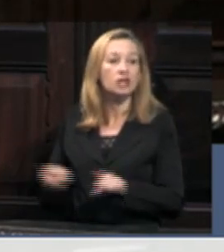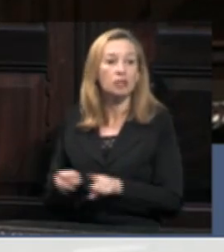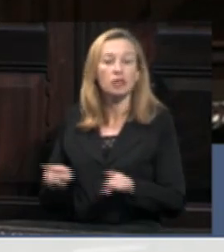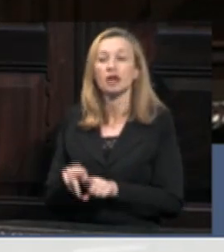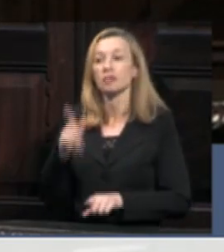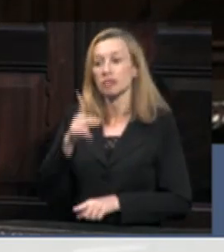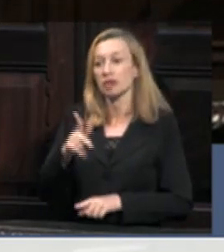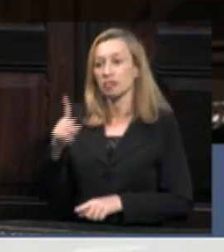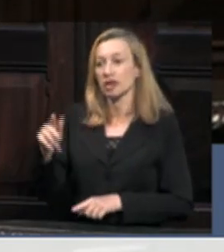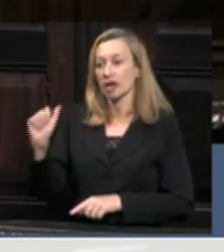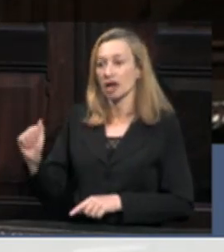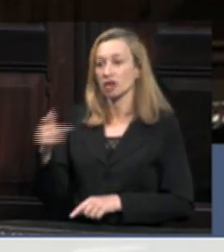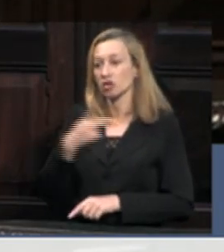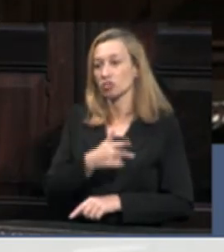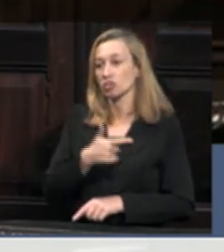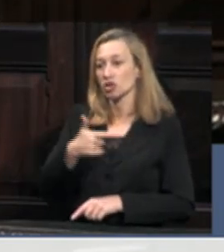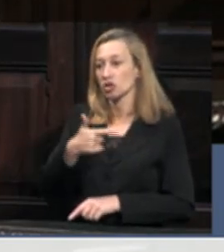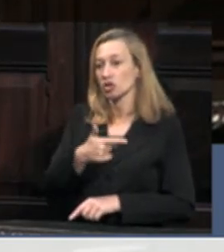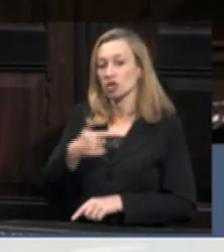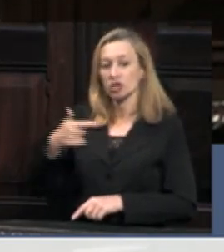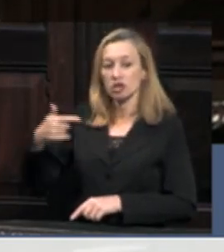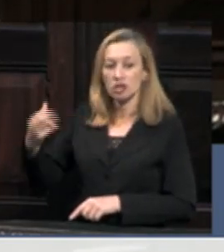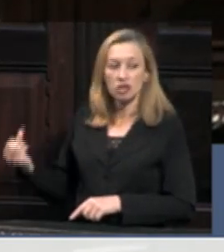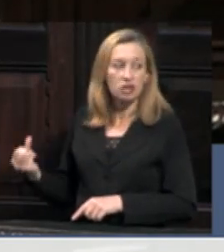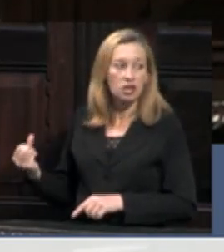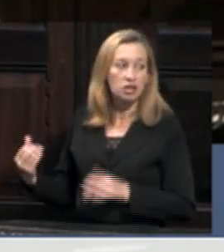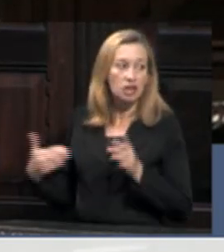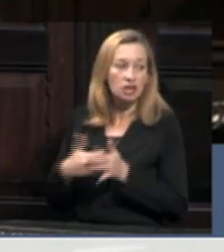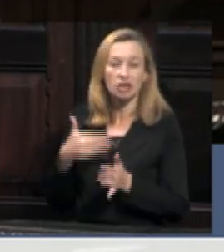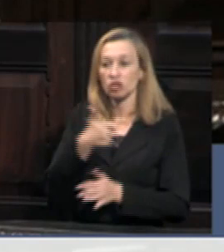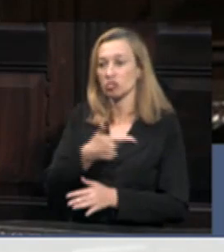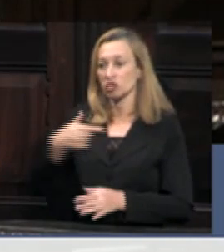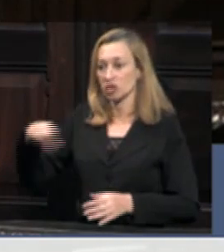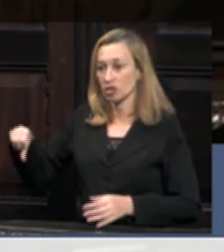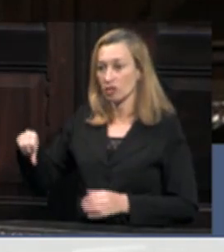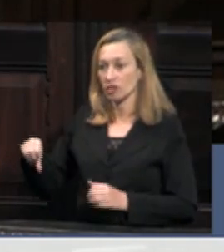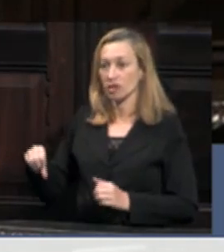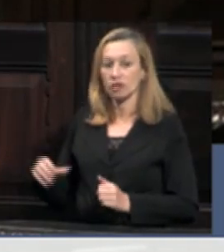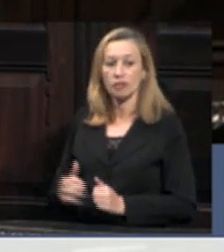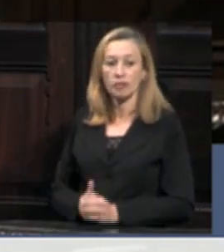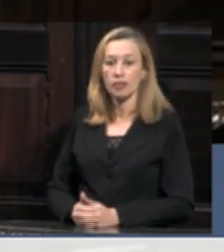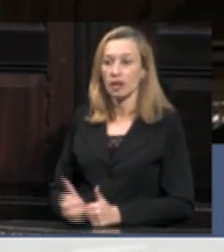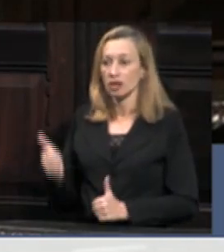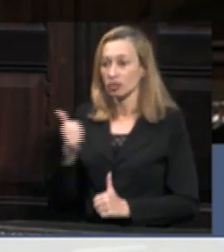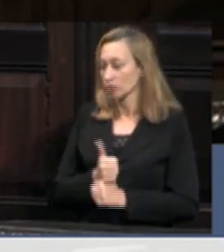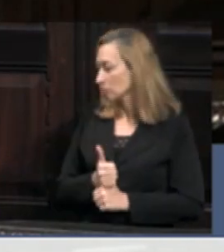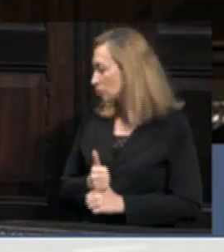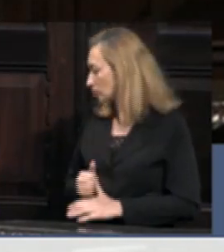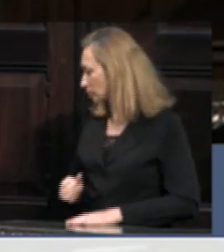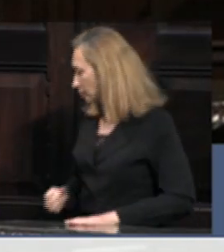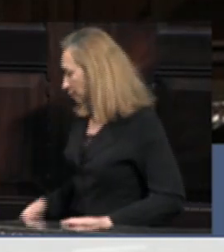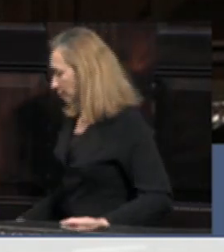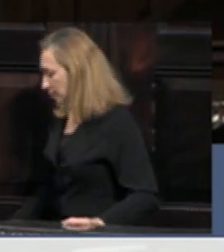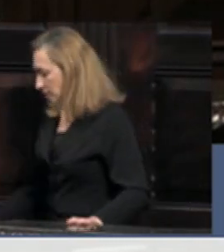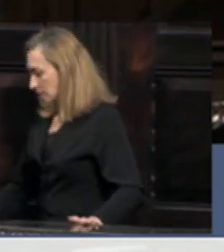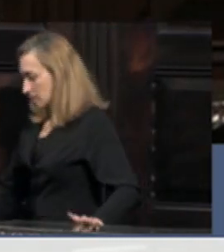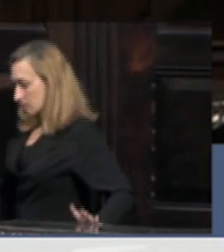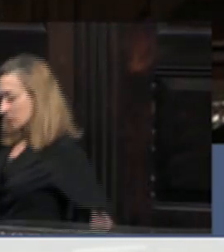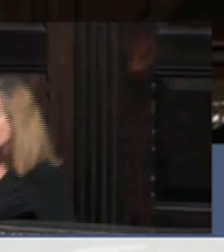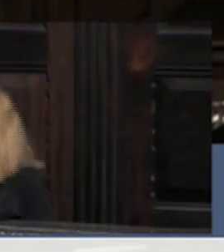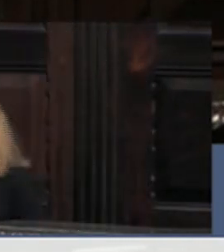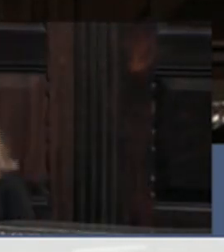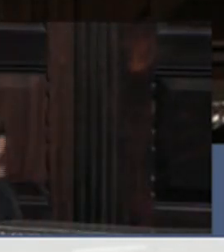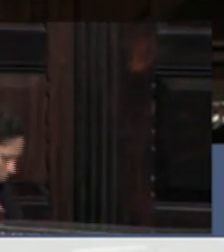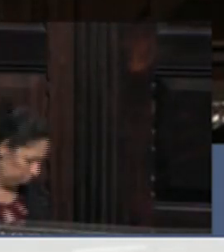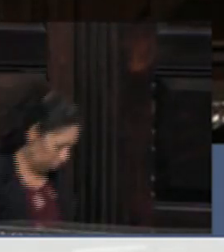de 2016 a 2019. Pois não, deputado Paulo? Estou perturbando Pois não, com o prazer.